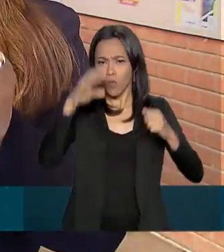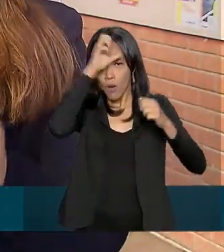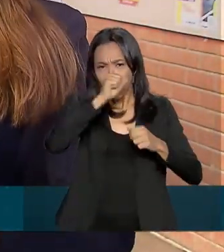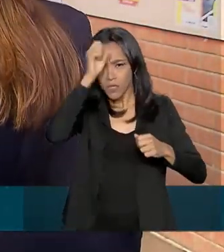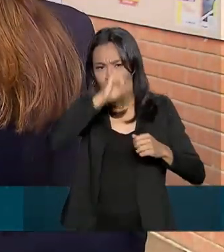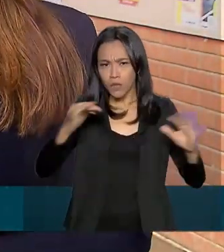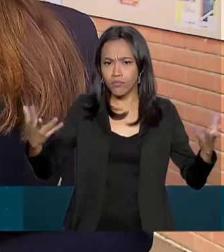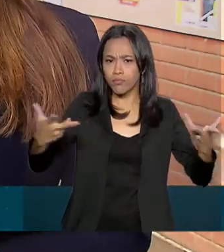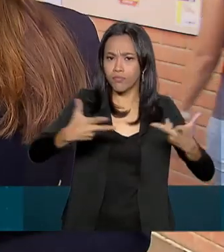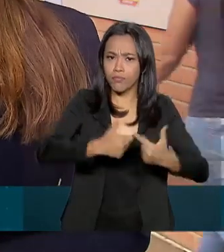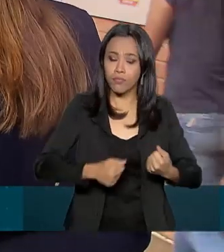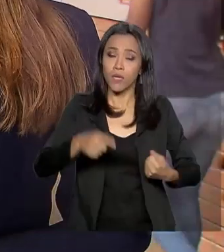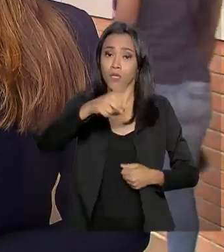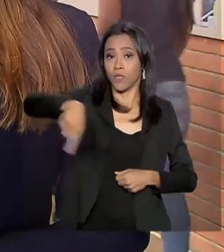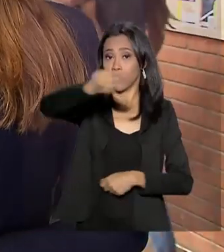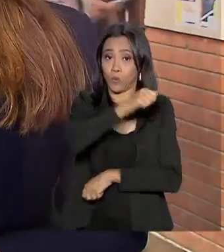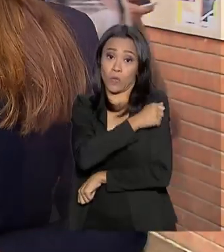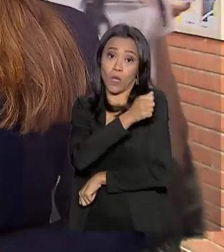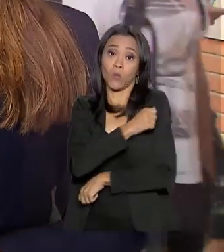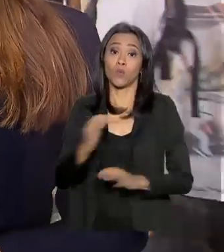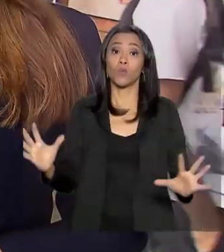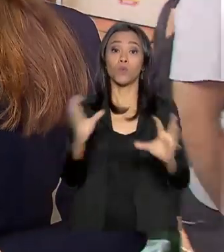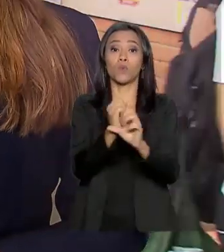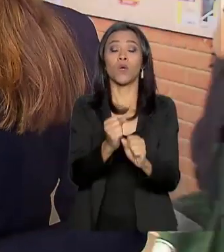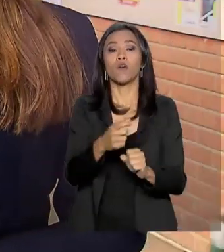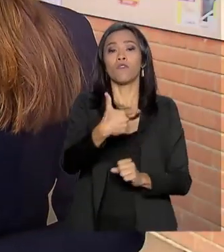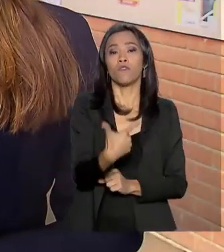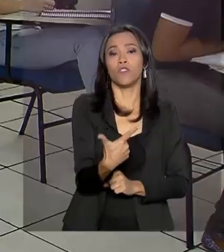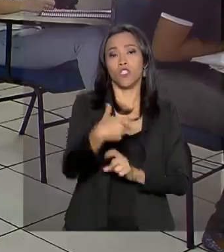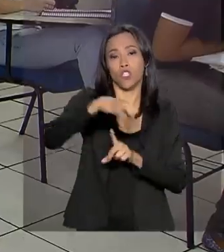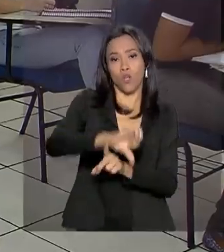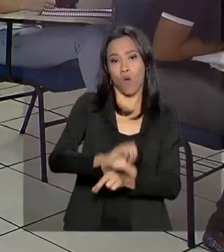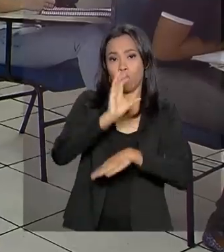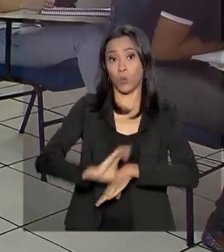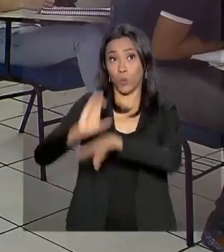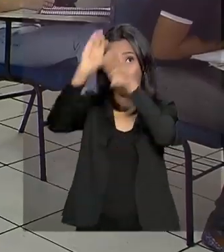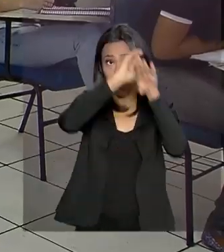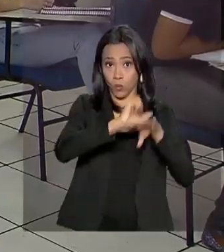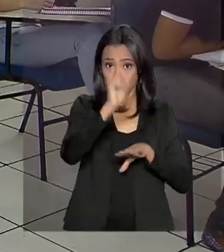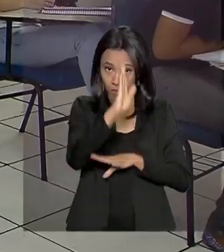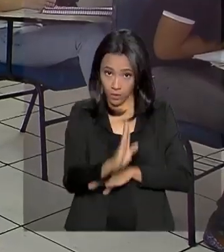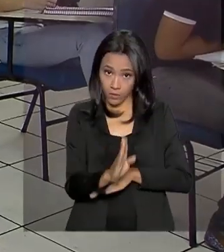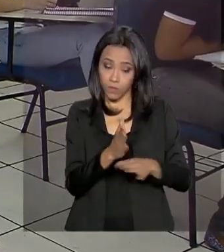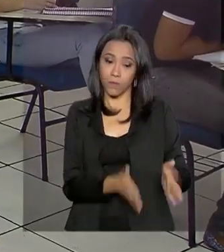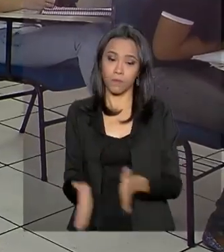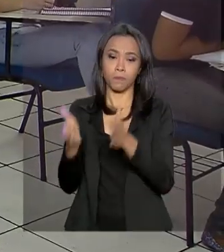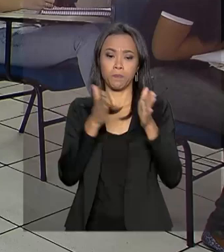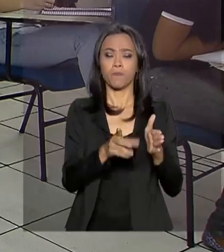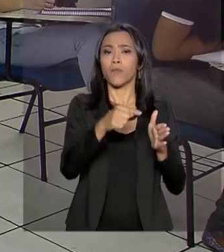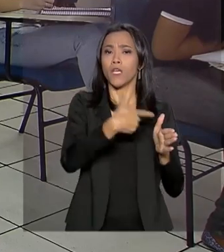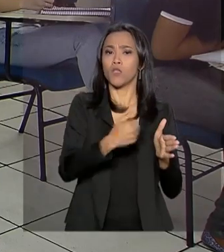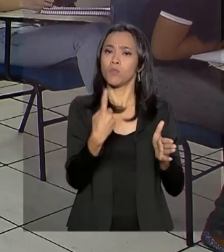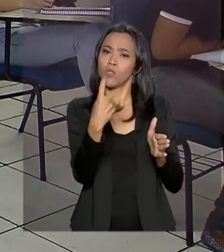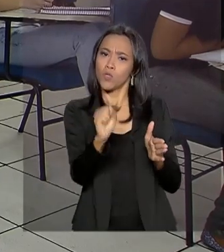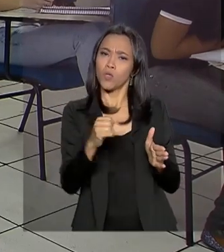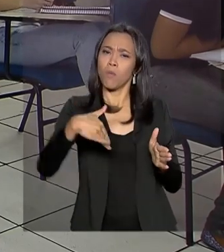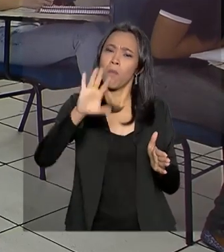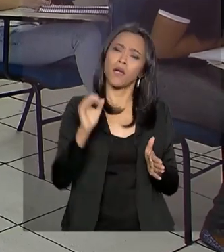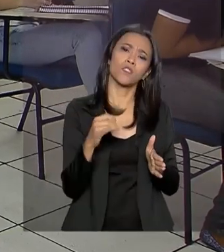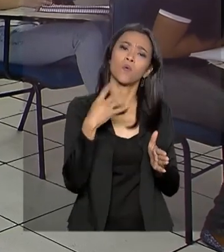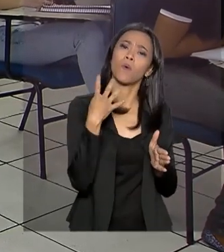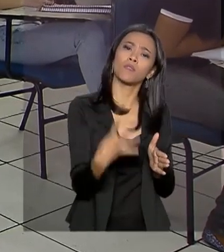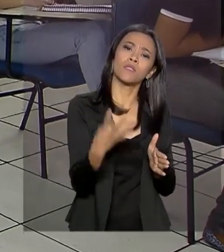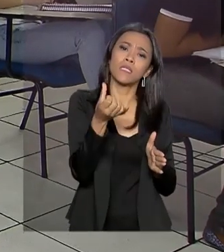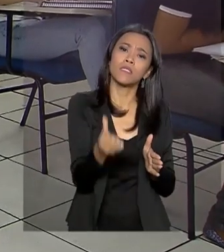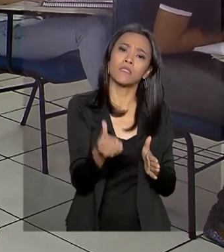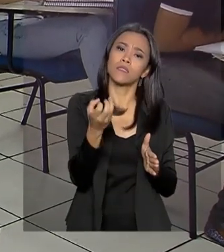em 29 cursos de formação superior no país em 2018 mais de 460 mil universitários